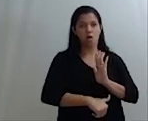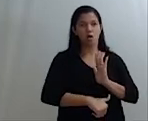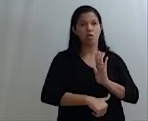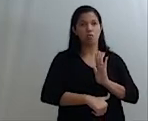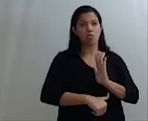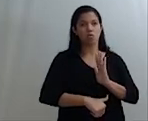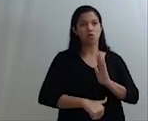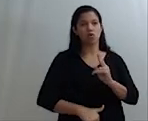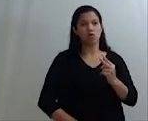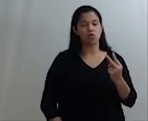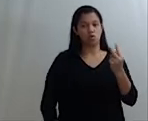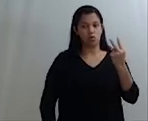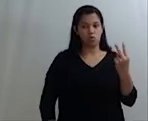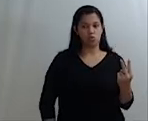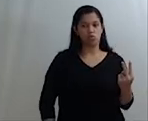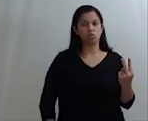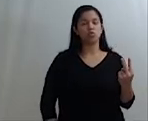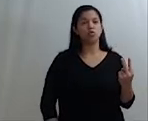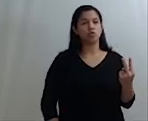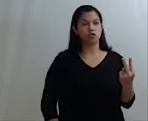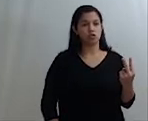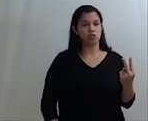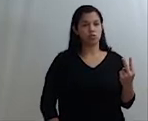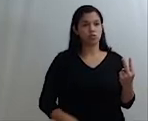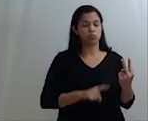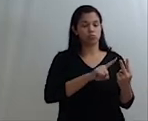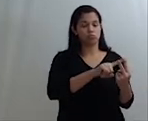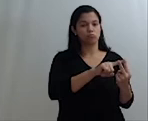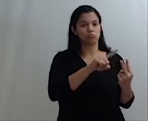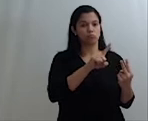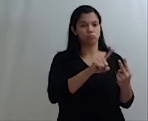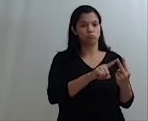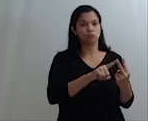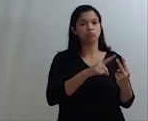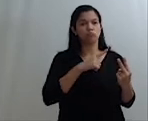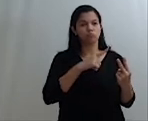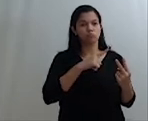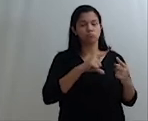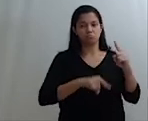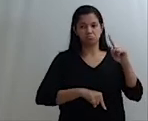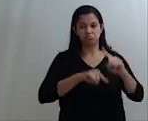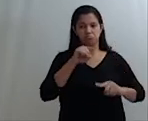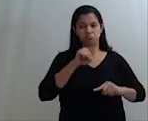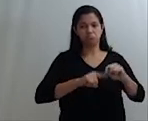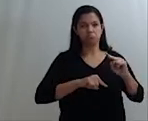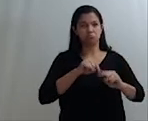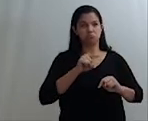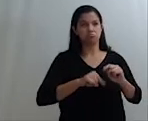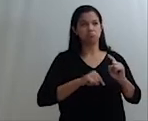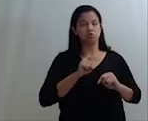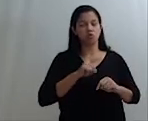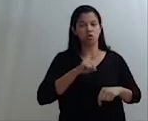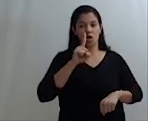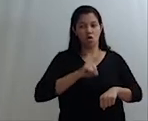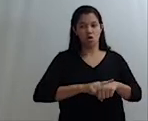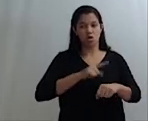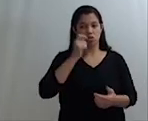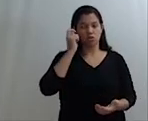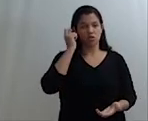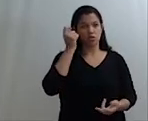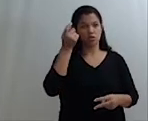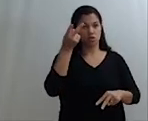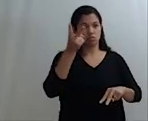majorações eh em concurso material pois segundo a narrativa do alto de prisão na companhia de